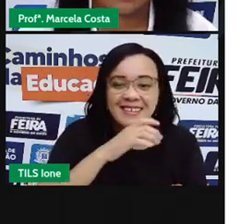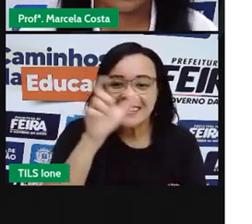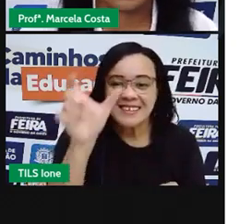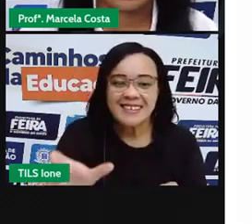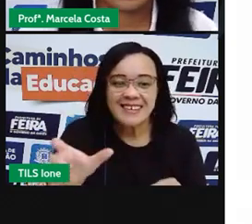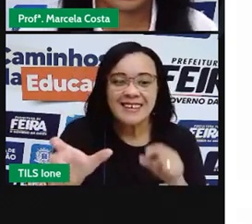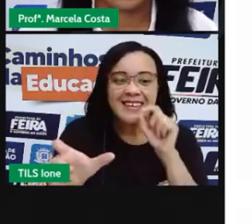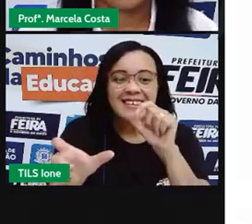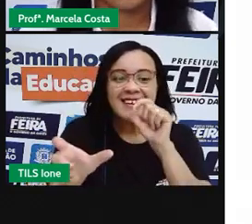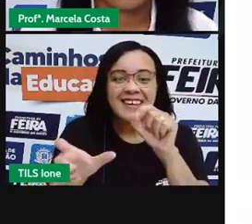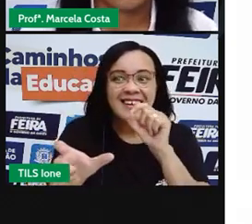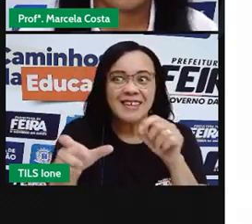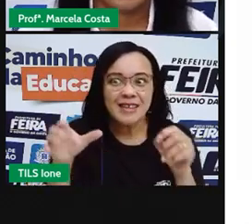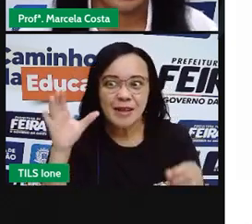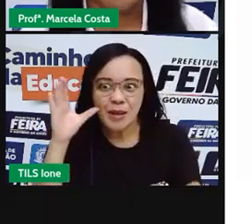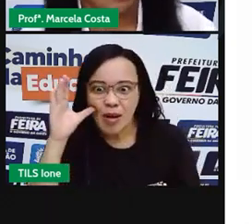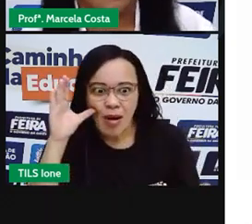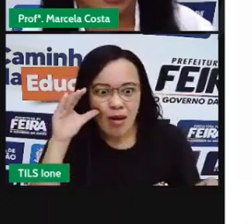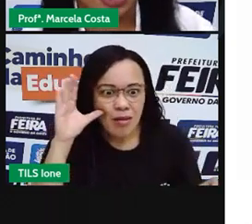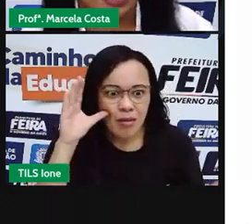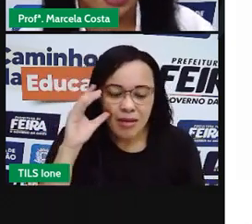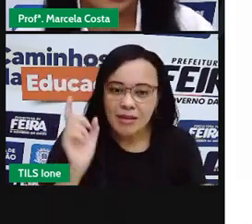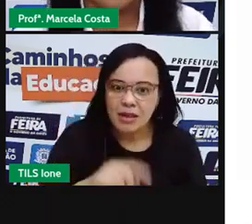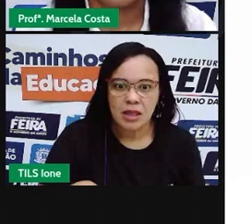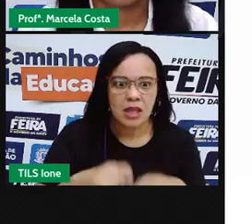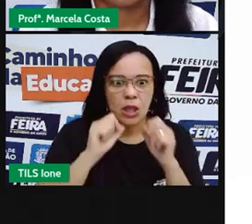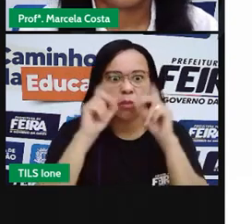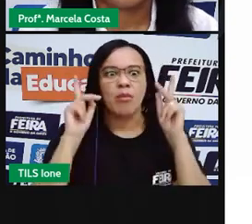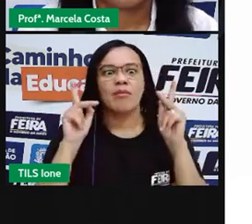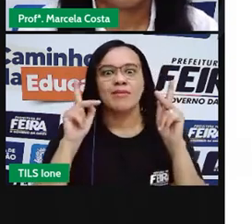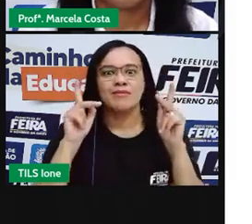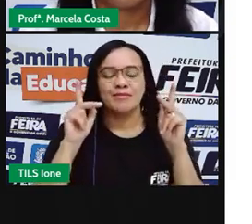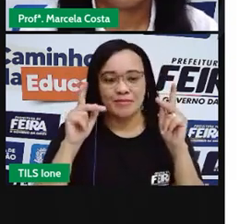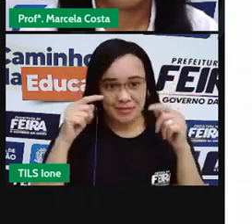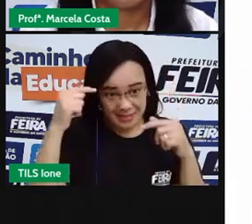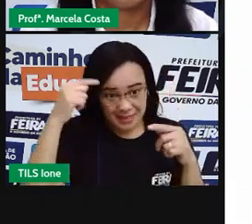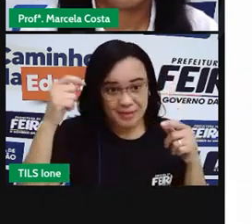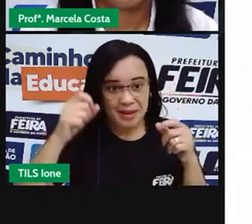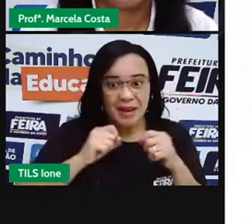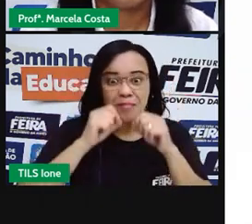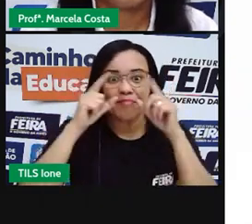atento ao que estava acontecendo. Que animal foi esse?